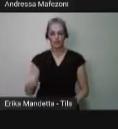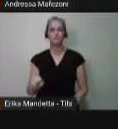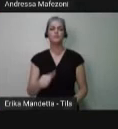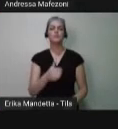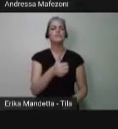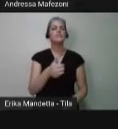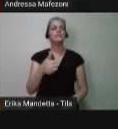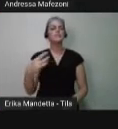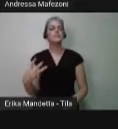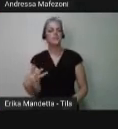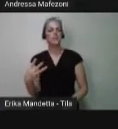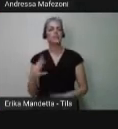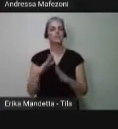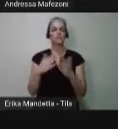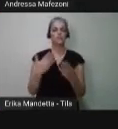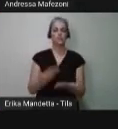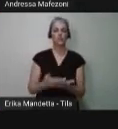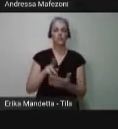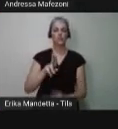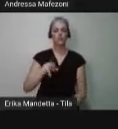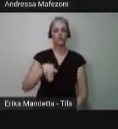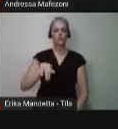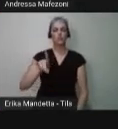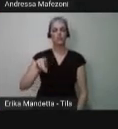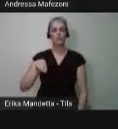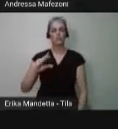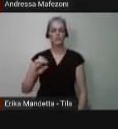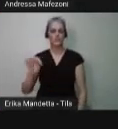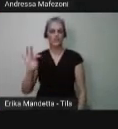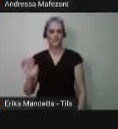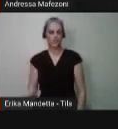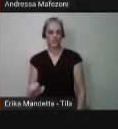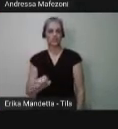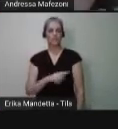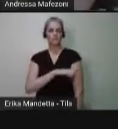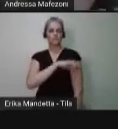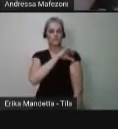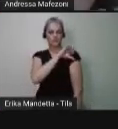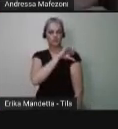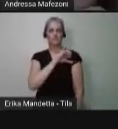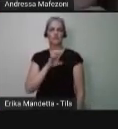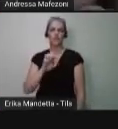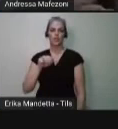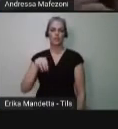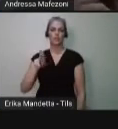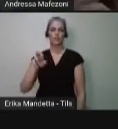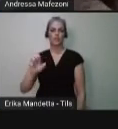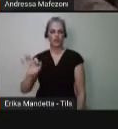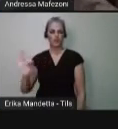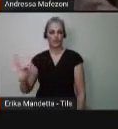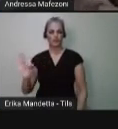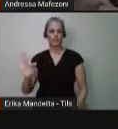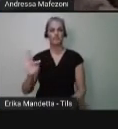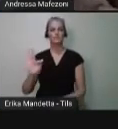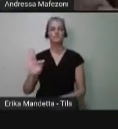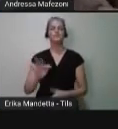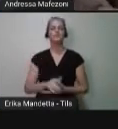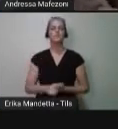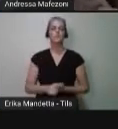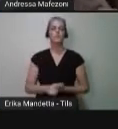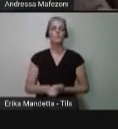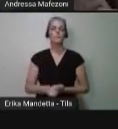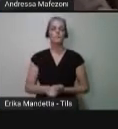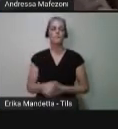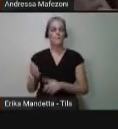13 escolas unidocentes do ensino fundamental, EMUEFs, localizadas no campo,